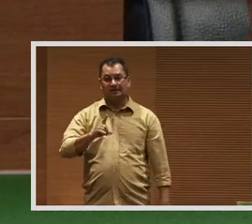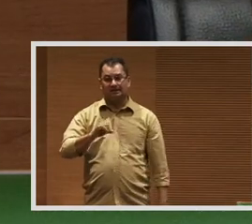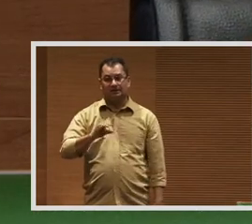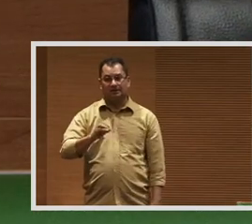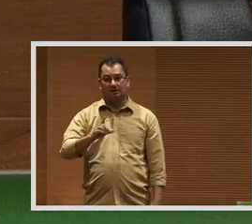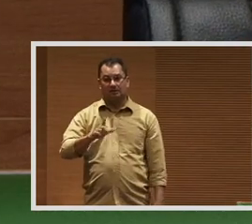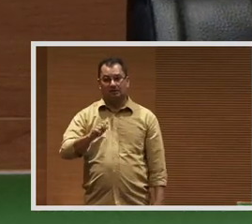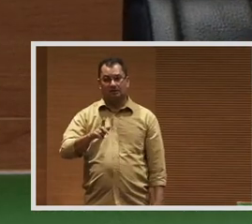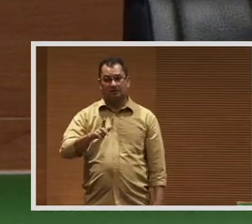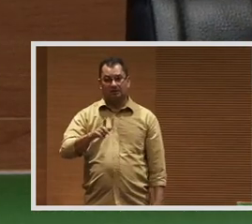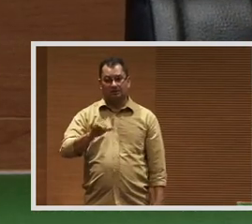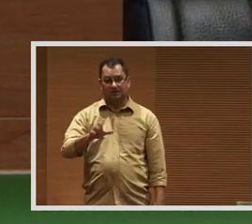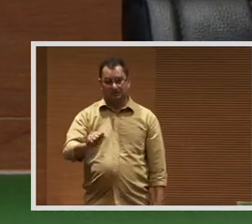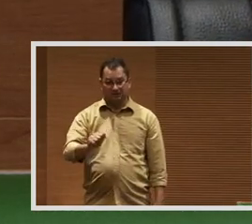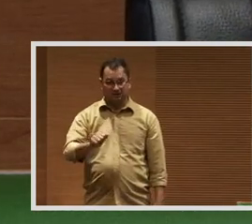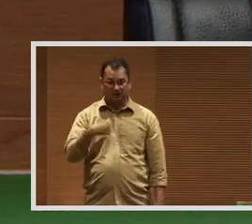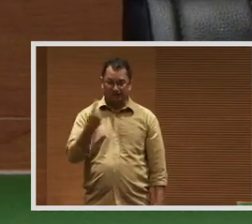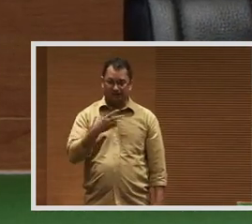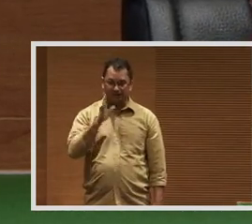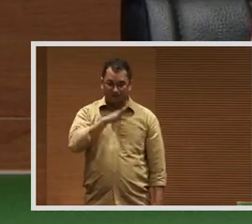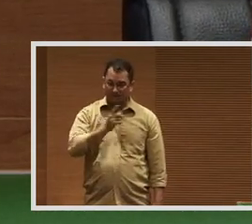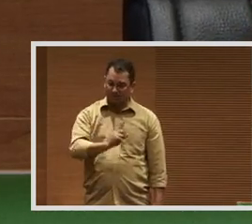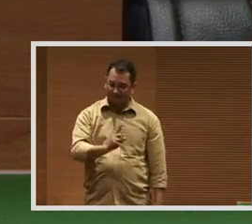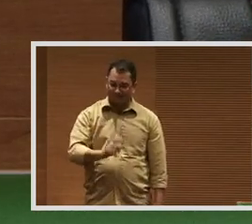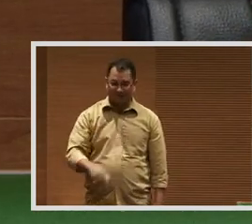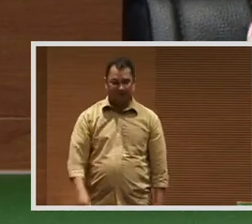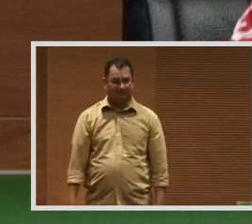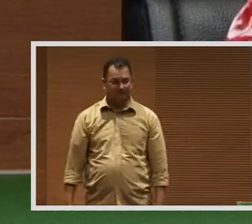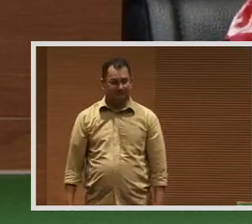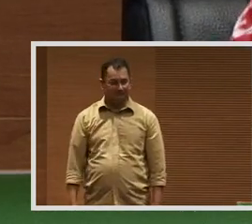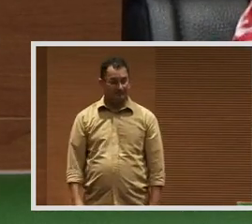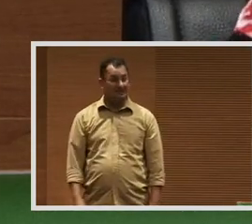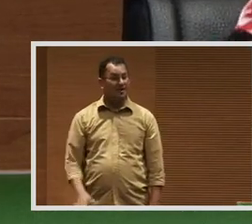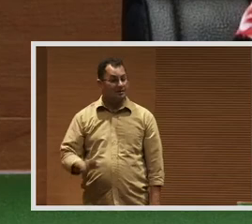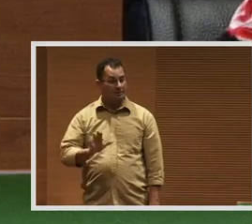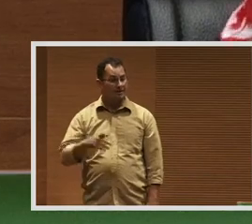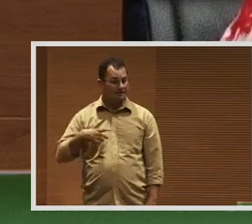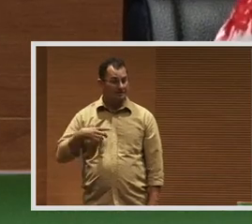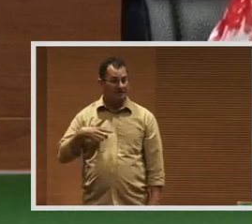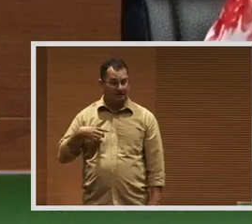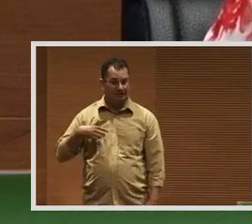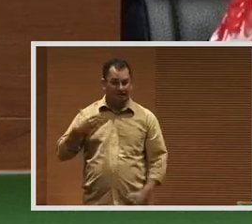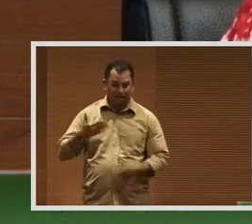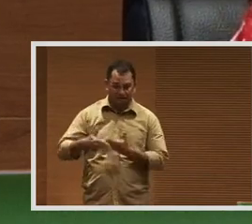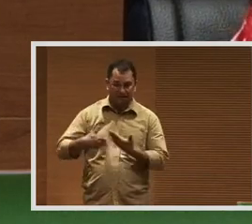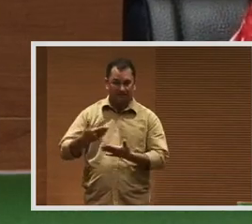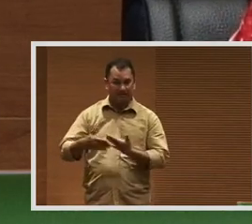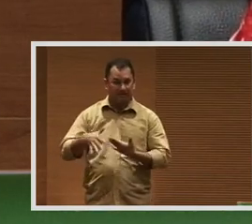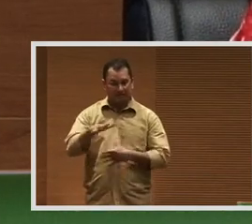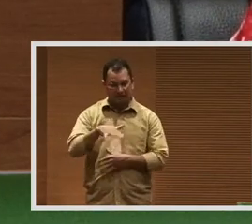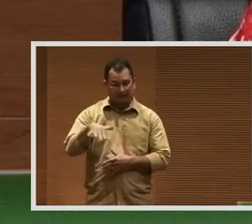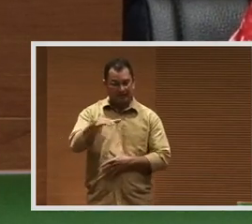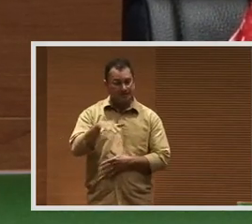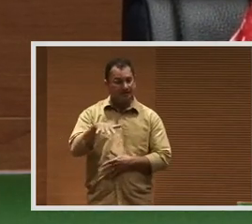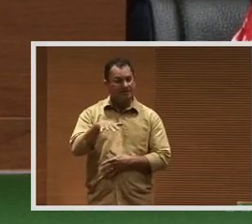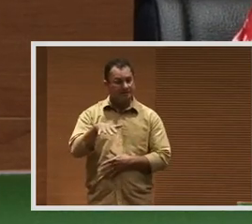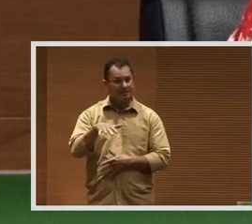A gente também é malvado, né? Mas tem uma tendência a isso, né? As áreas que são